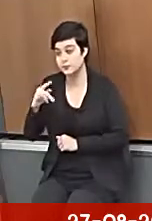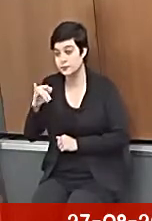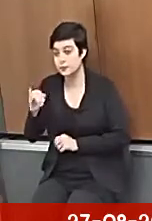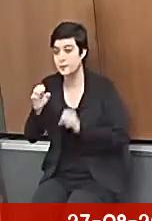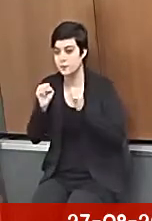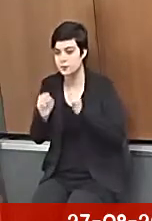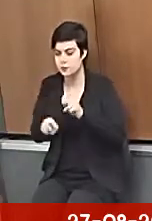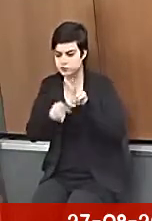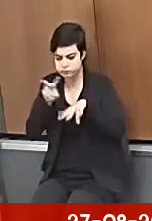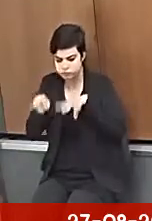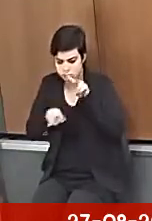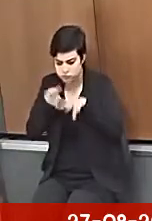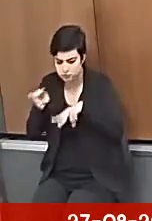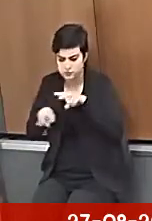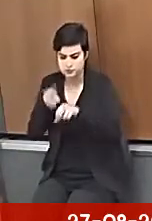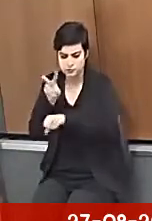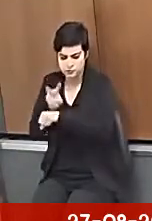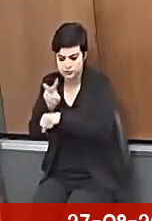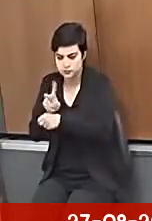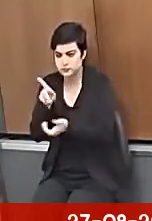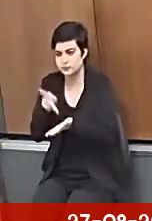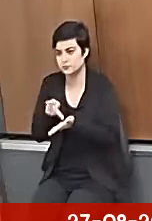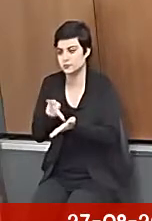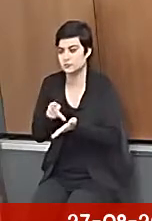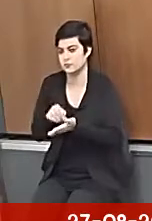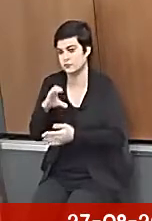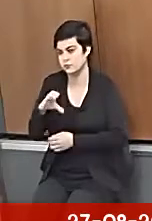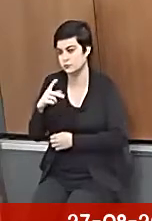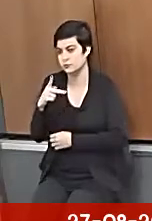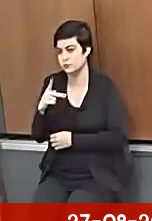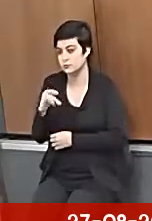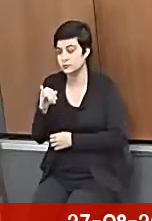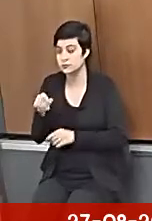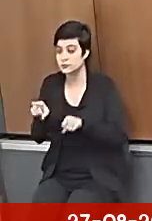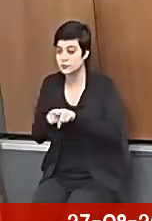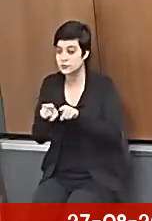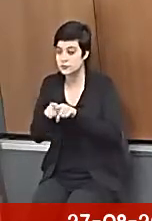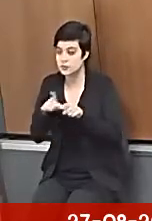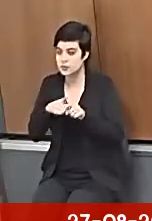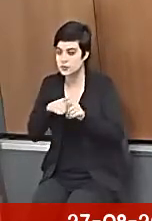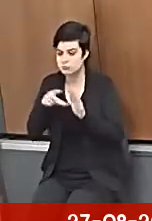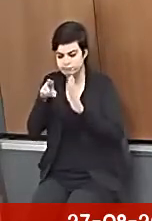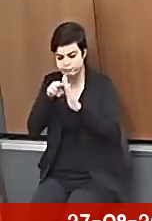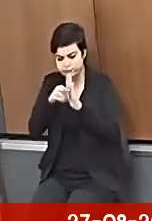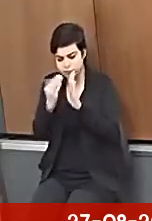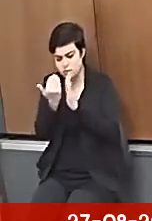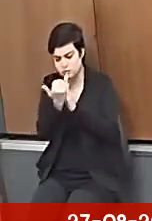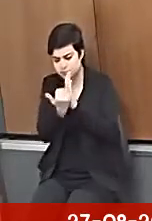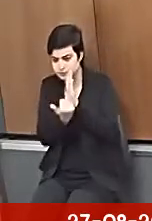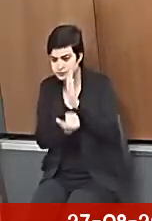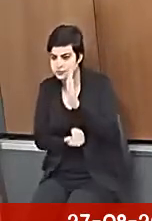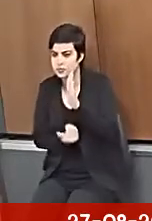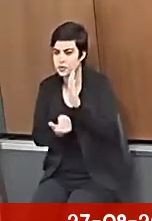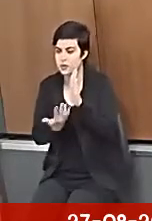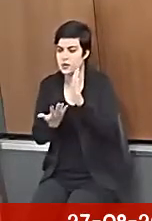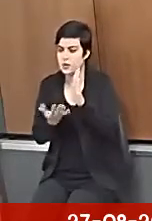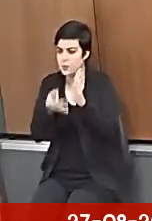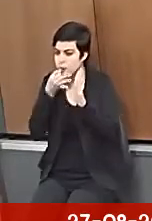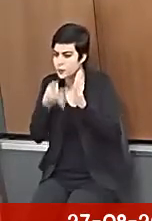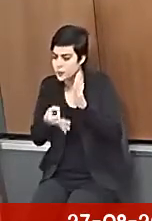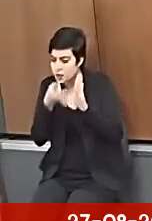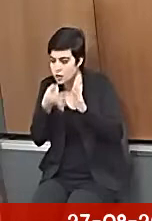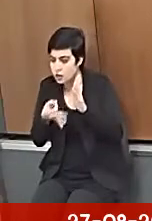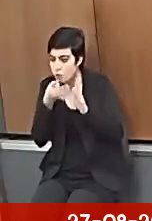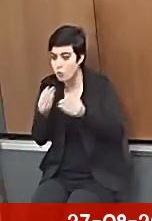fiscalizar averigua e como o papel de uma cpi que também é produzir um relatório com alguma recomendação quem sabe a gente pode